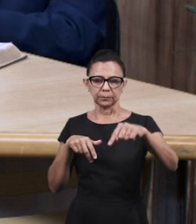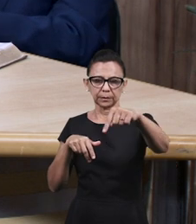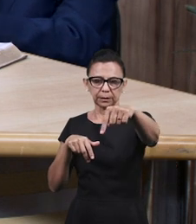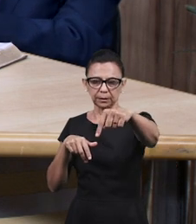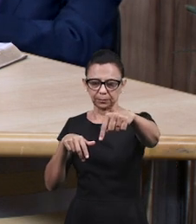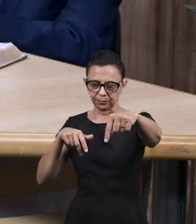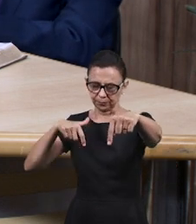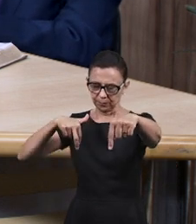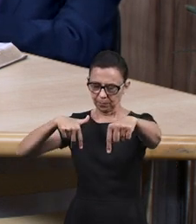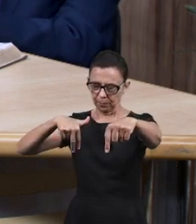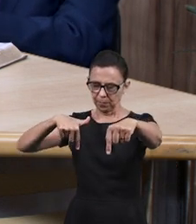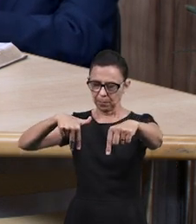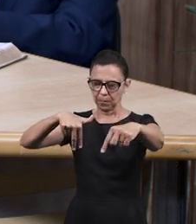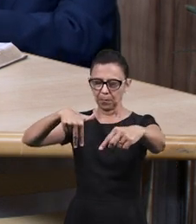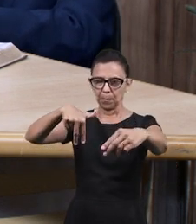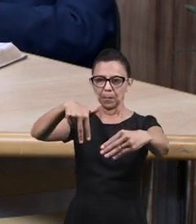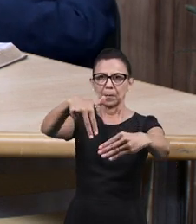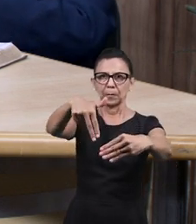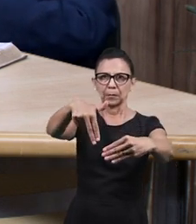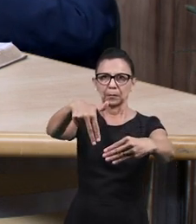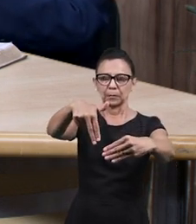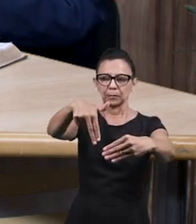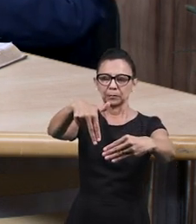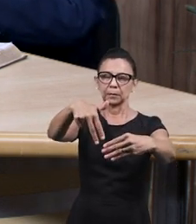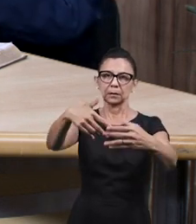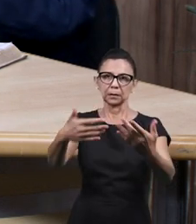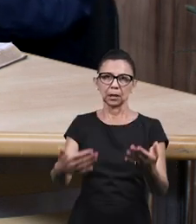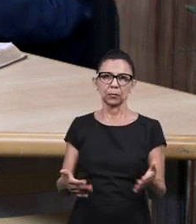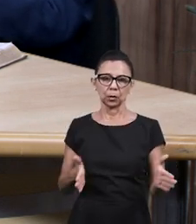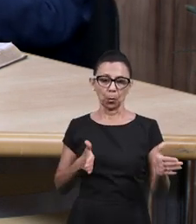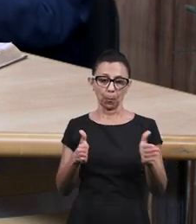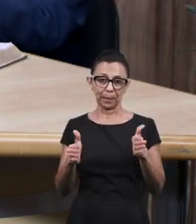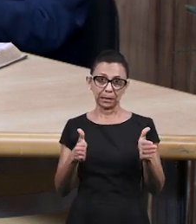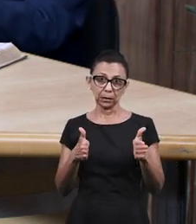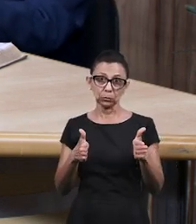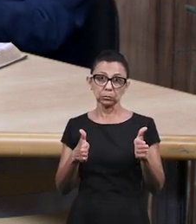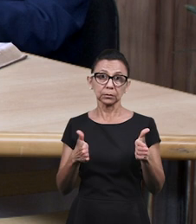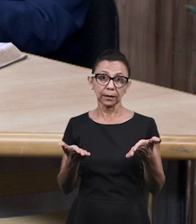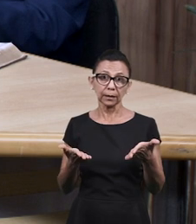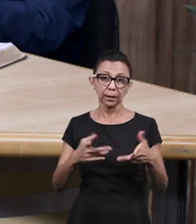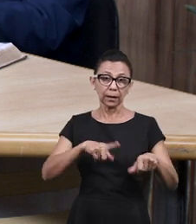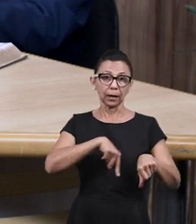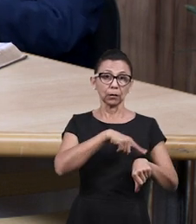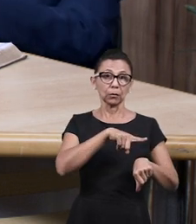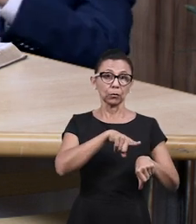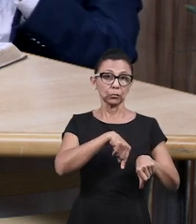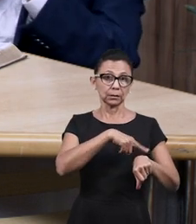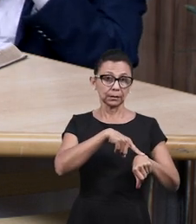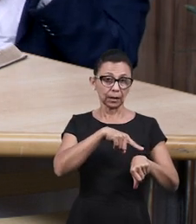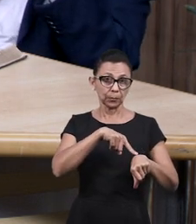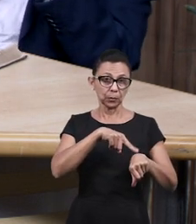Ou seja, a velocidade é o tempo que se leva para realizar um percurso. Perfeito. Por que nós estamos